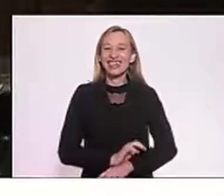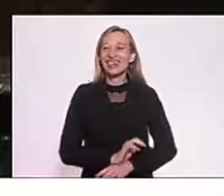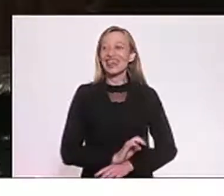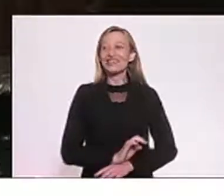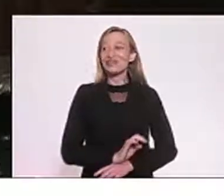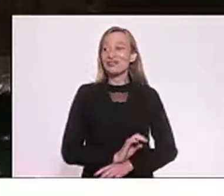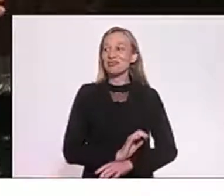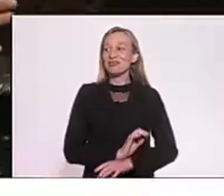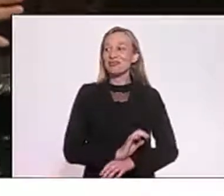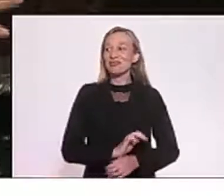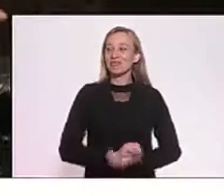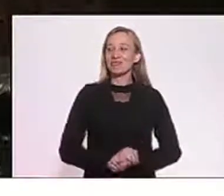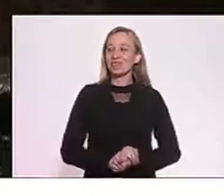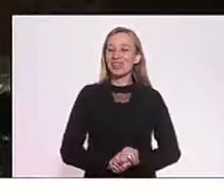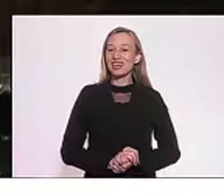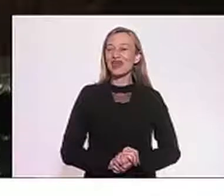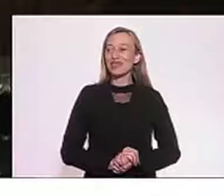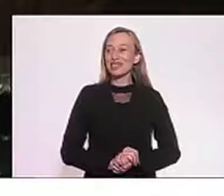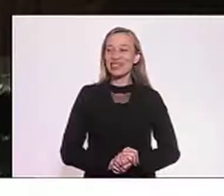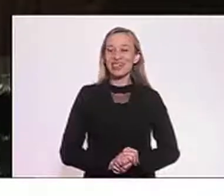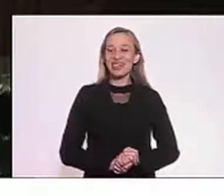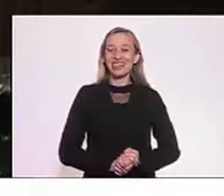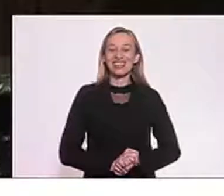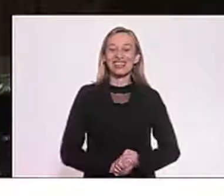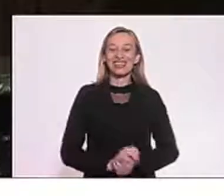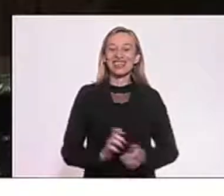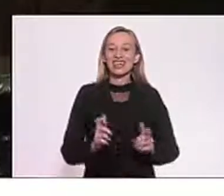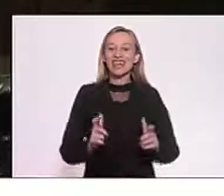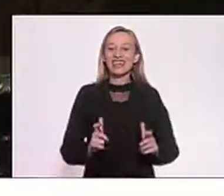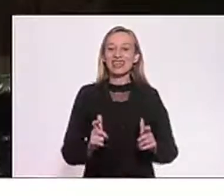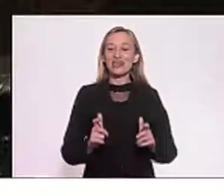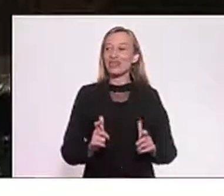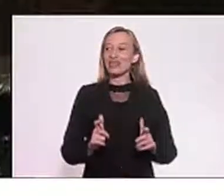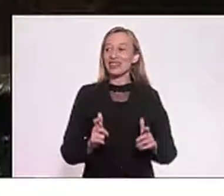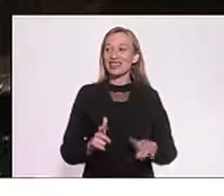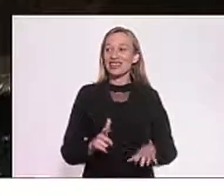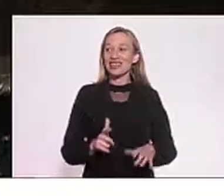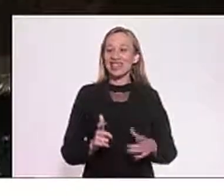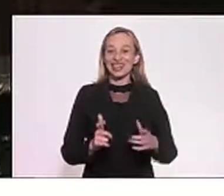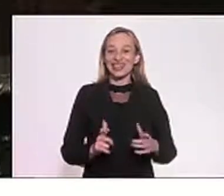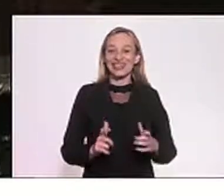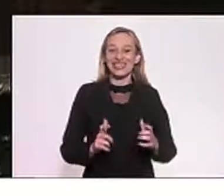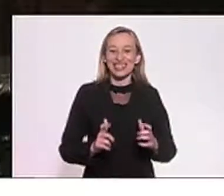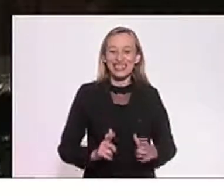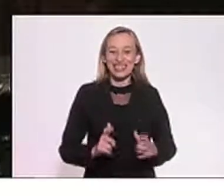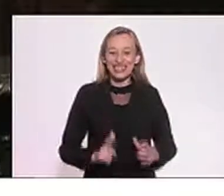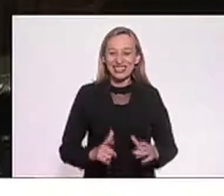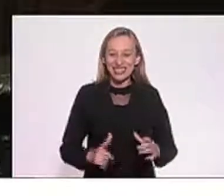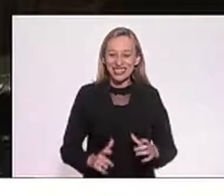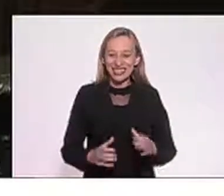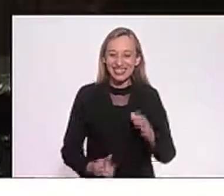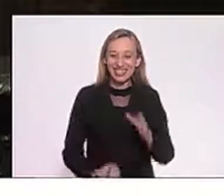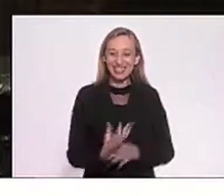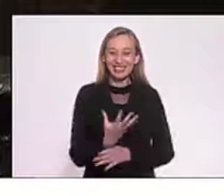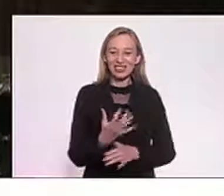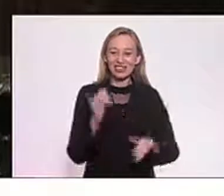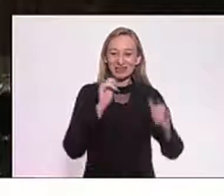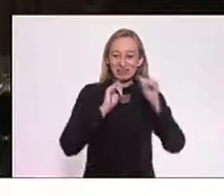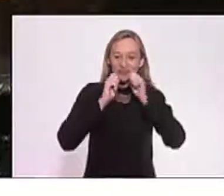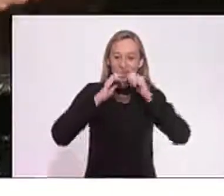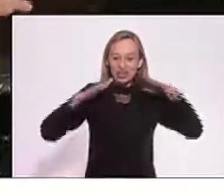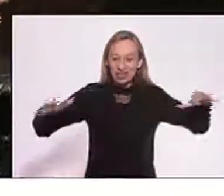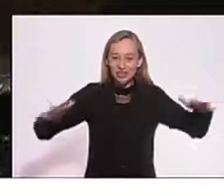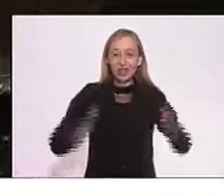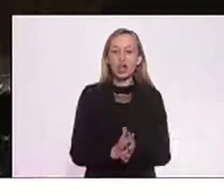solucionar uma investigação de onde surgiu esse vazamento. Porque não é a TV Globo que